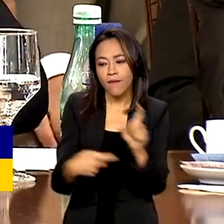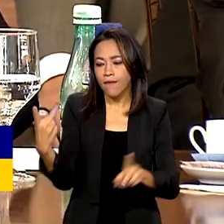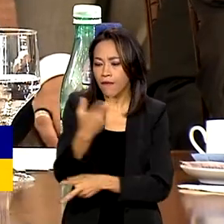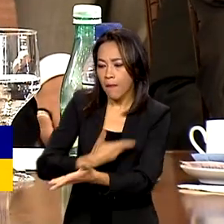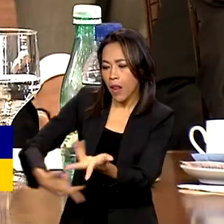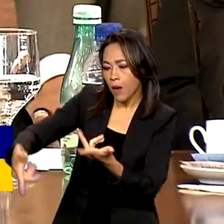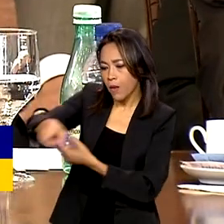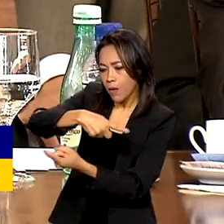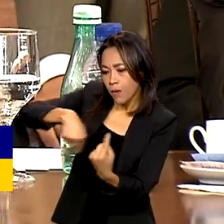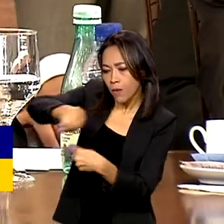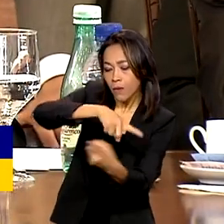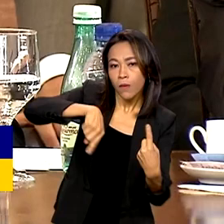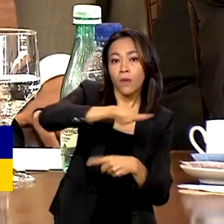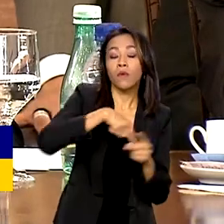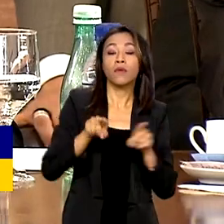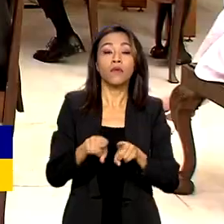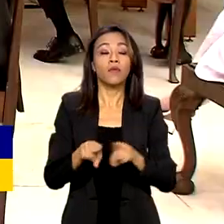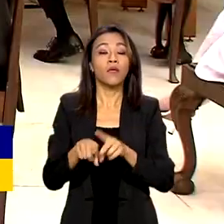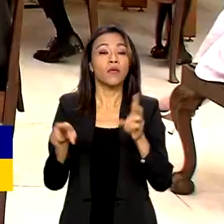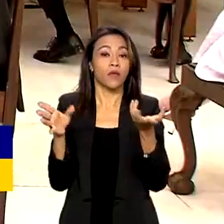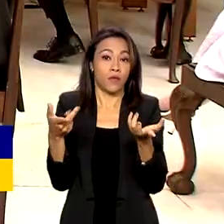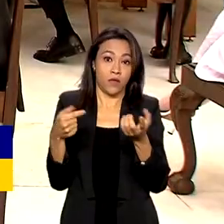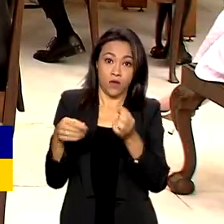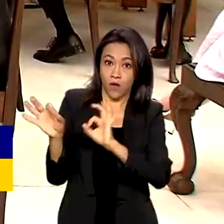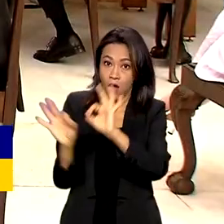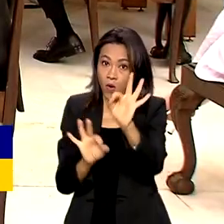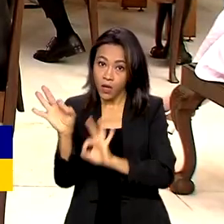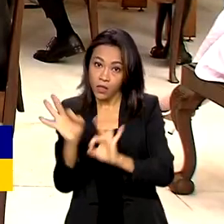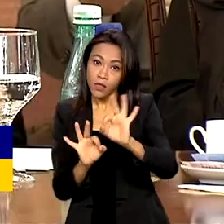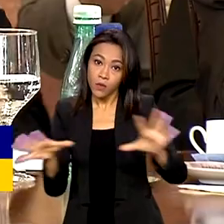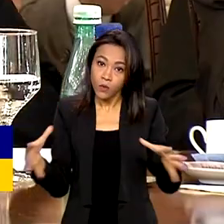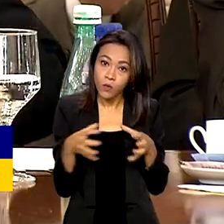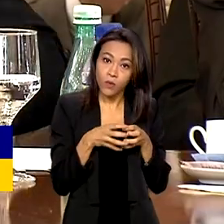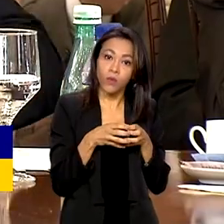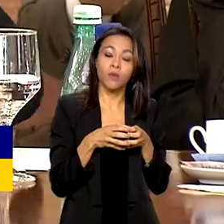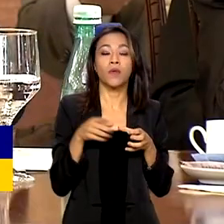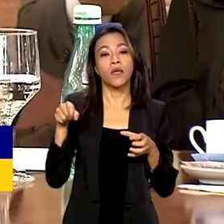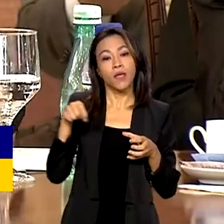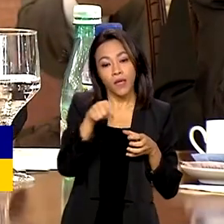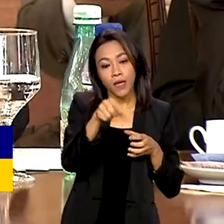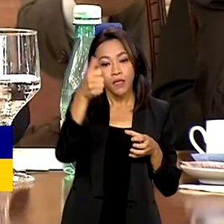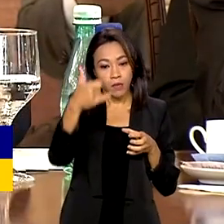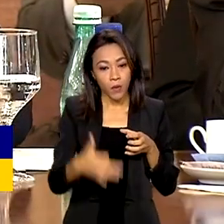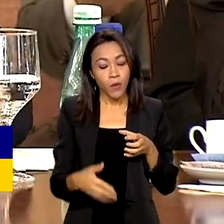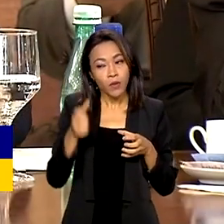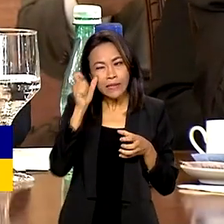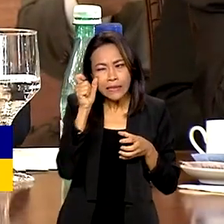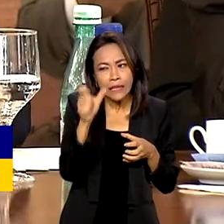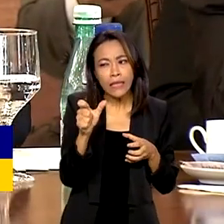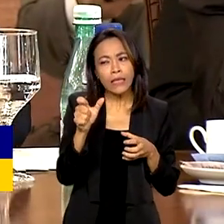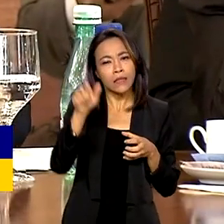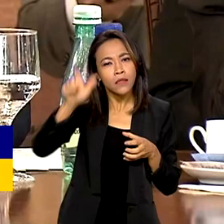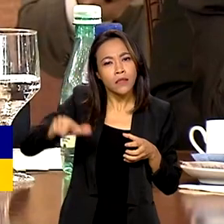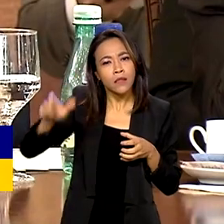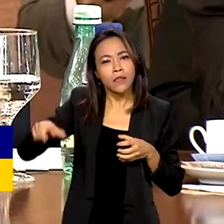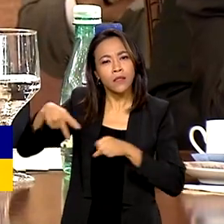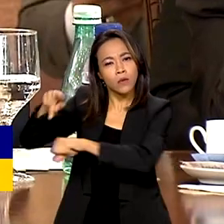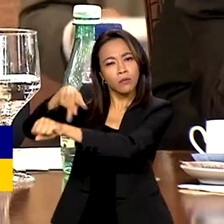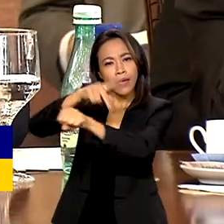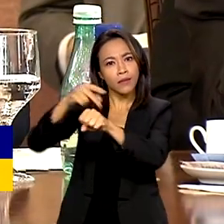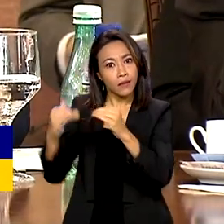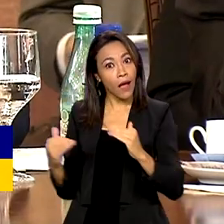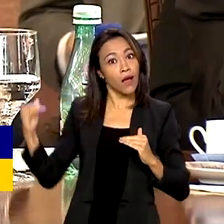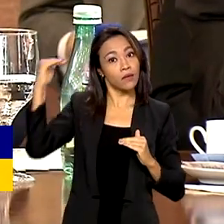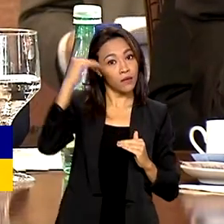dos projetos de infraestrutura do bloco. Lula disse ainda que os interesses dos países devem estar acima das